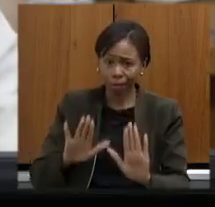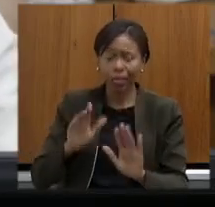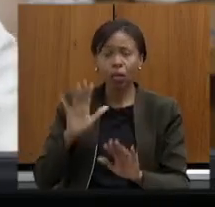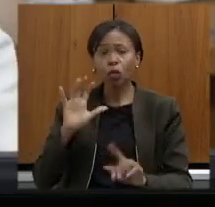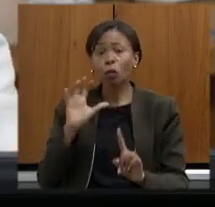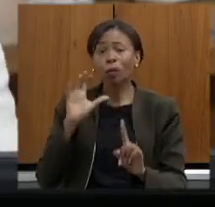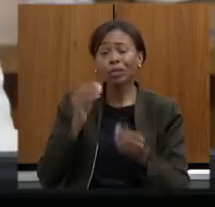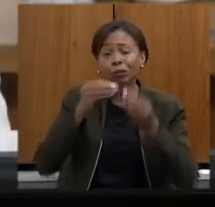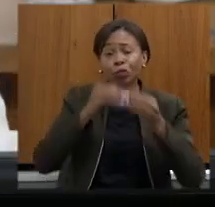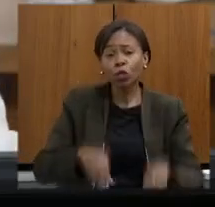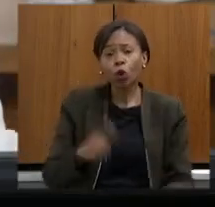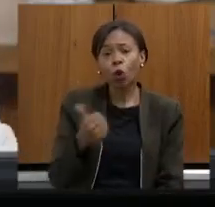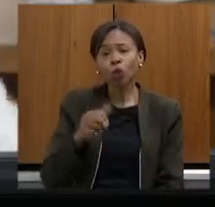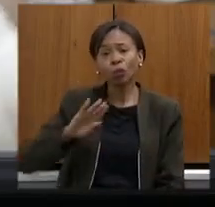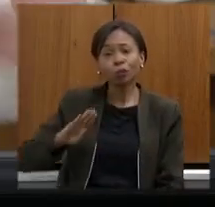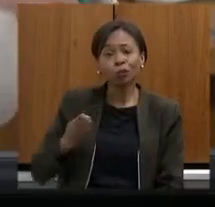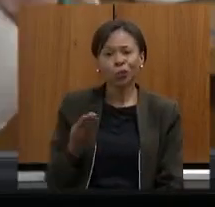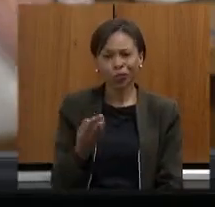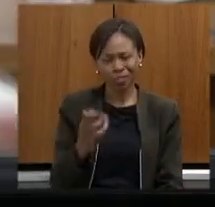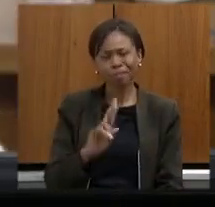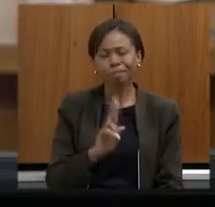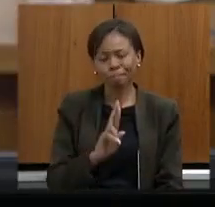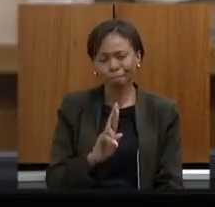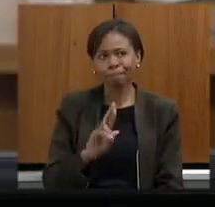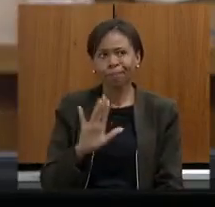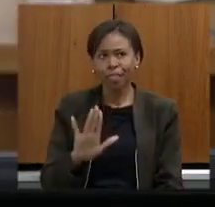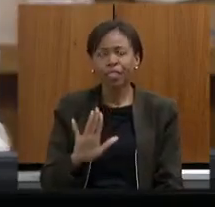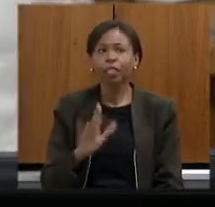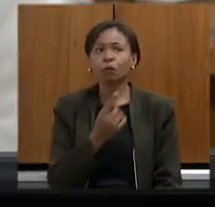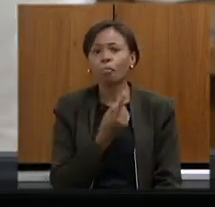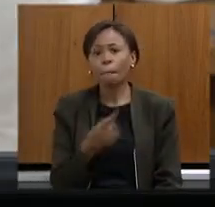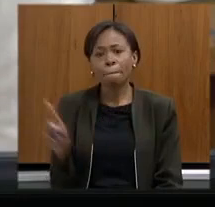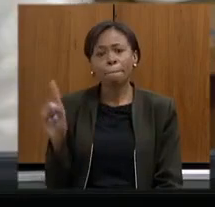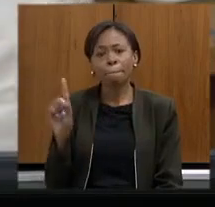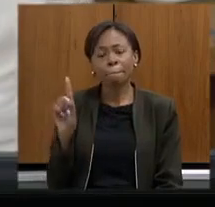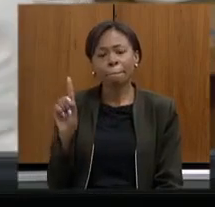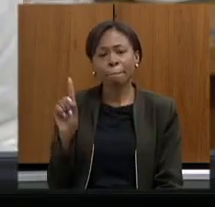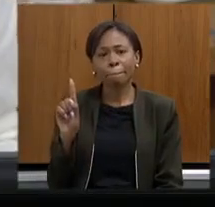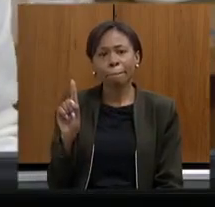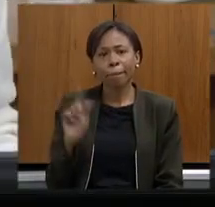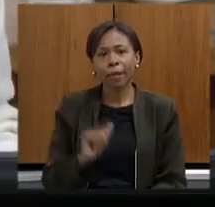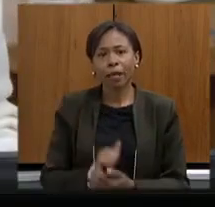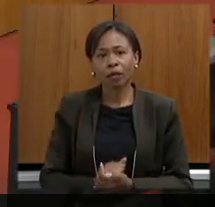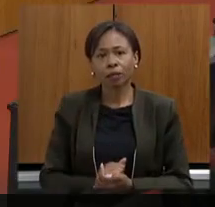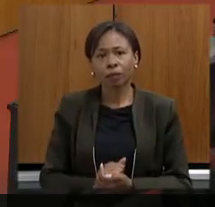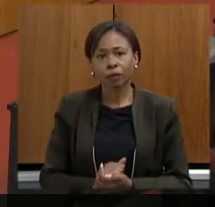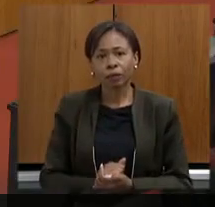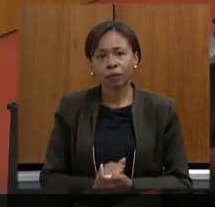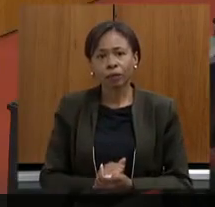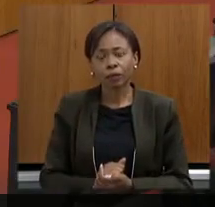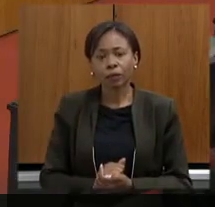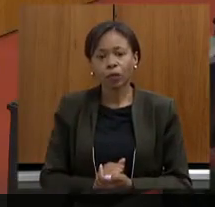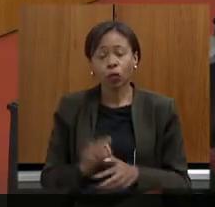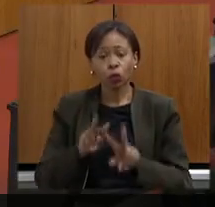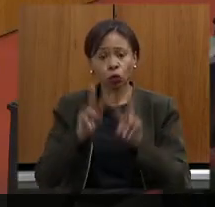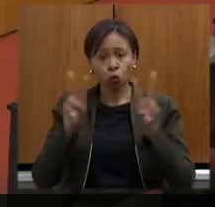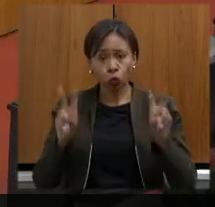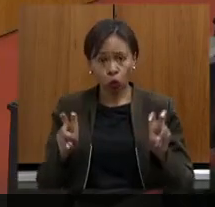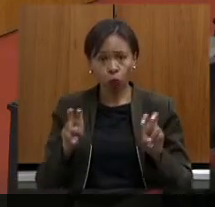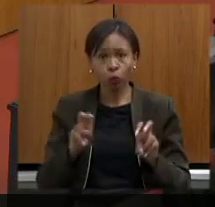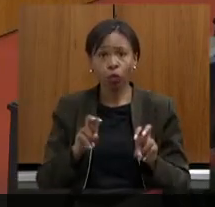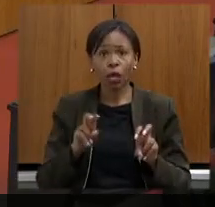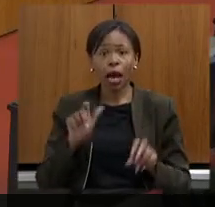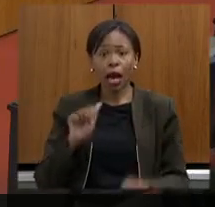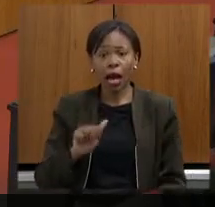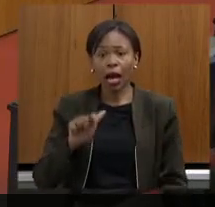de cerca de 11 bilhões de reais e por fim do nome de lugar e passa a palavra que para o Igor é em relação entre